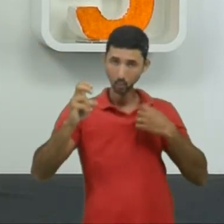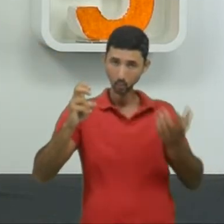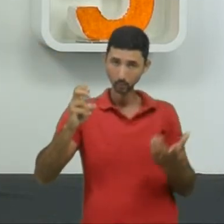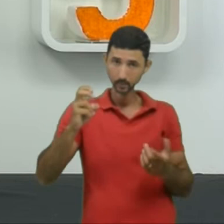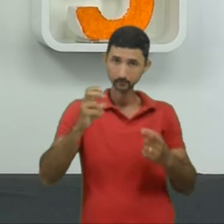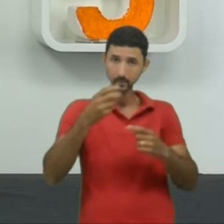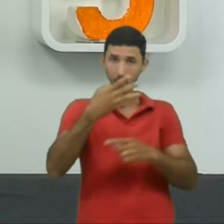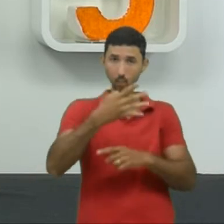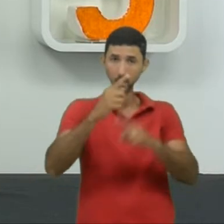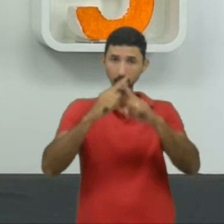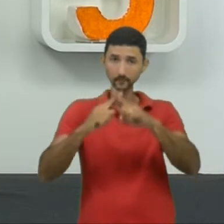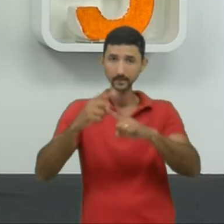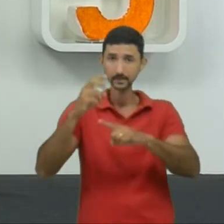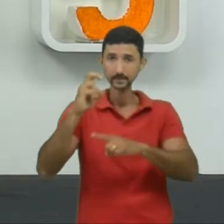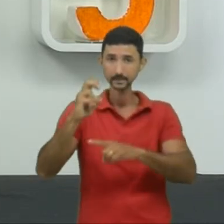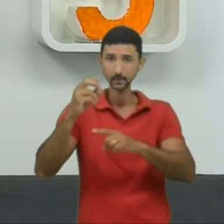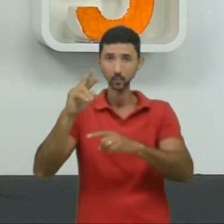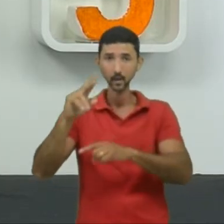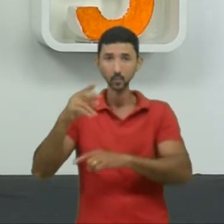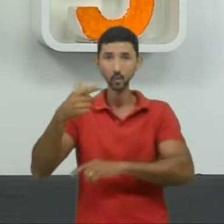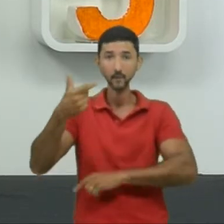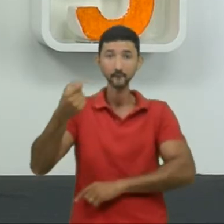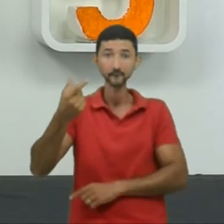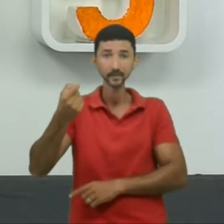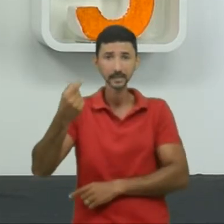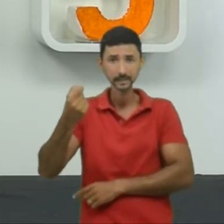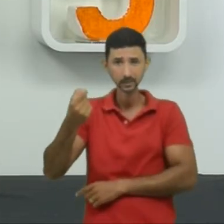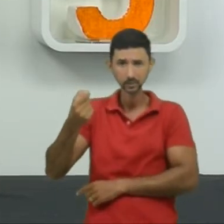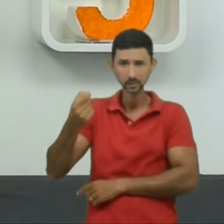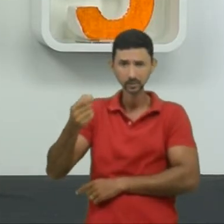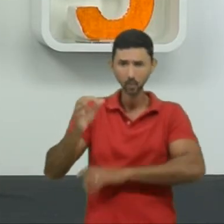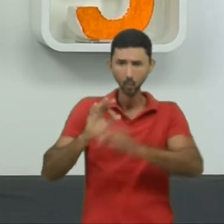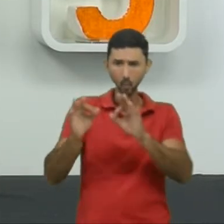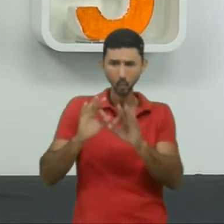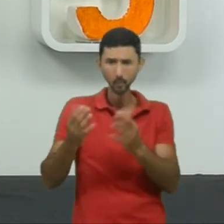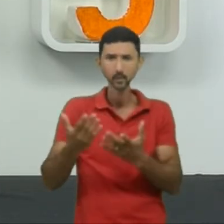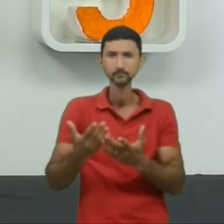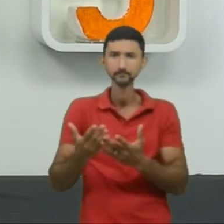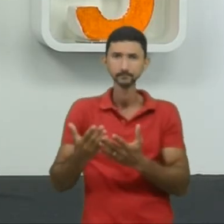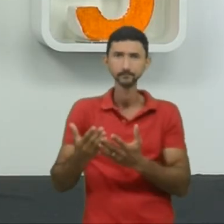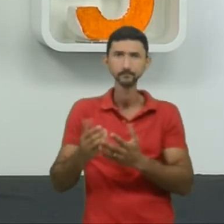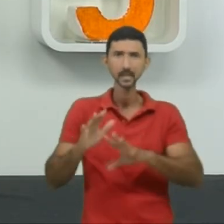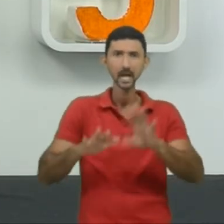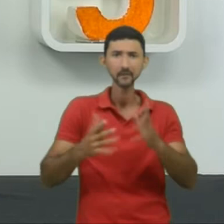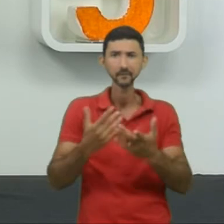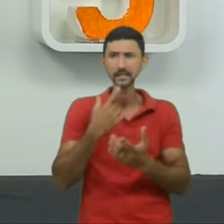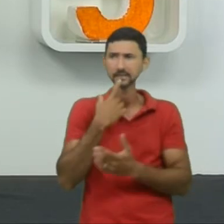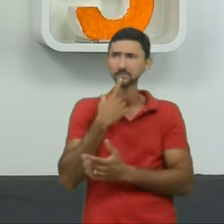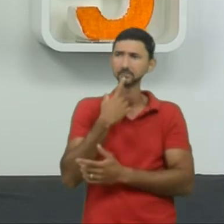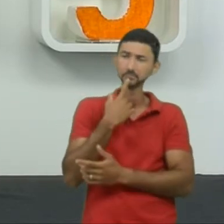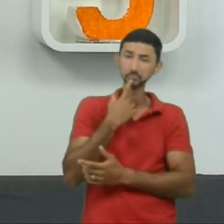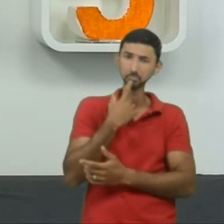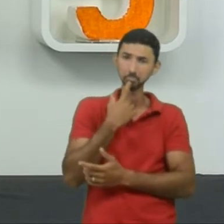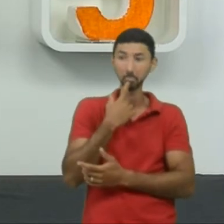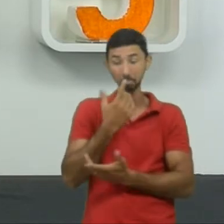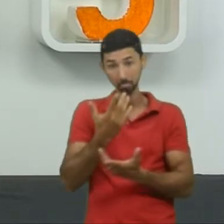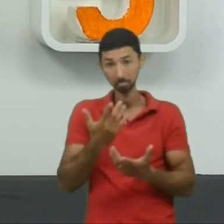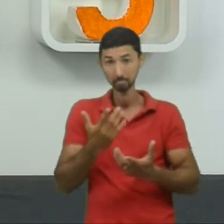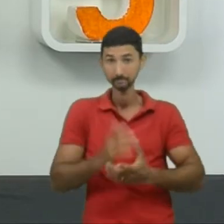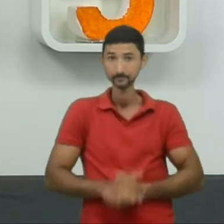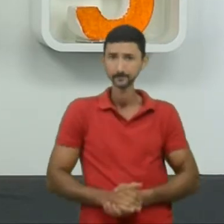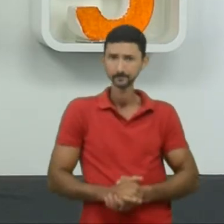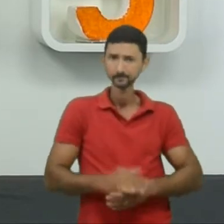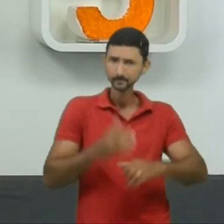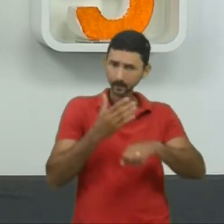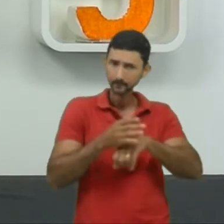vezes 5, 20. Quer dizer que você tem 20 possibilidades de se vestir. E às vezes você ainda acha pouco, né? Tente